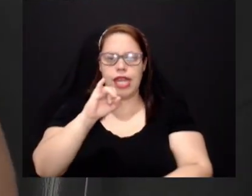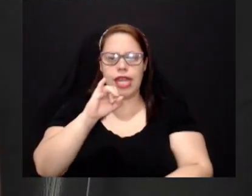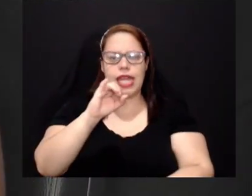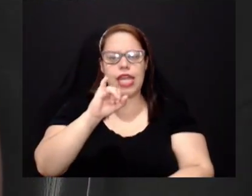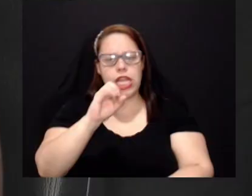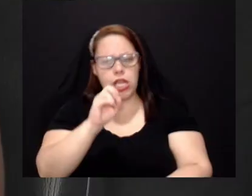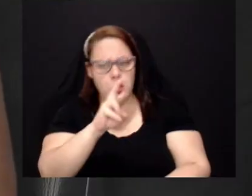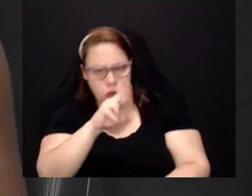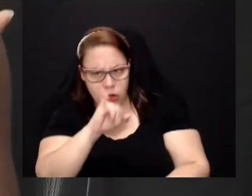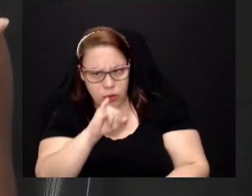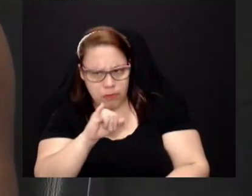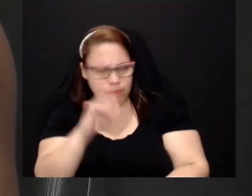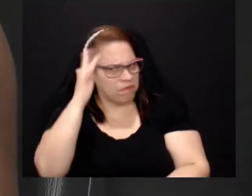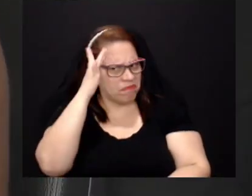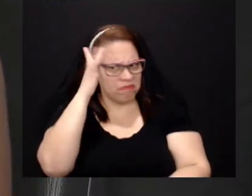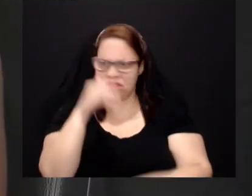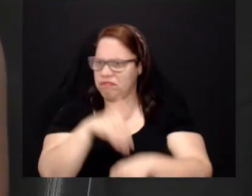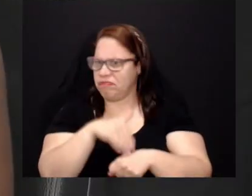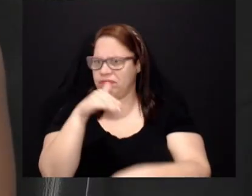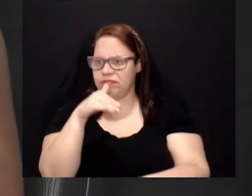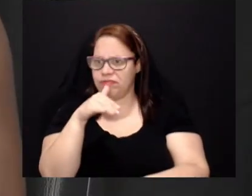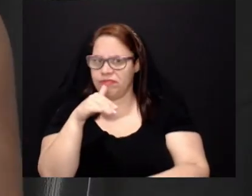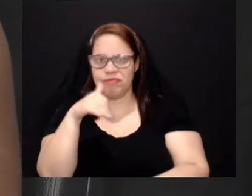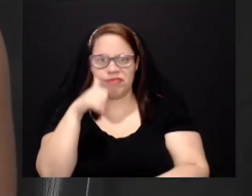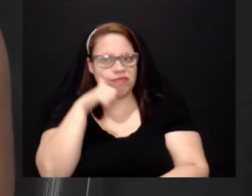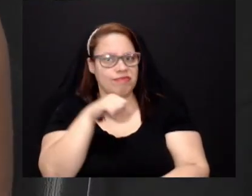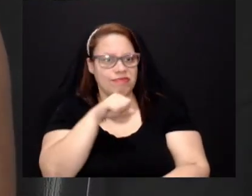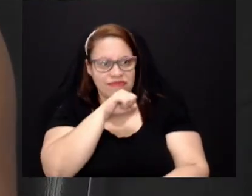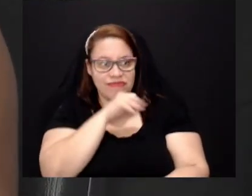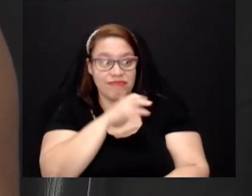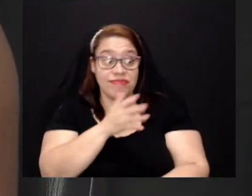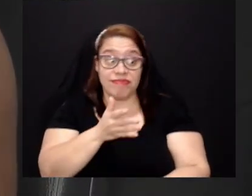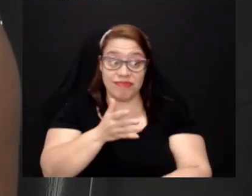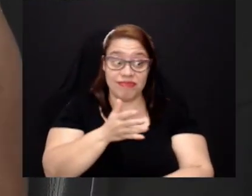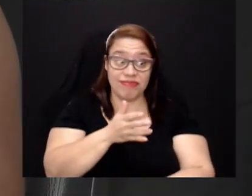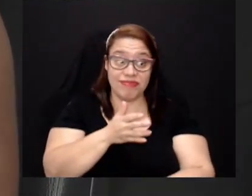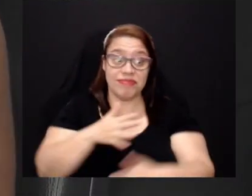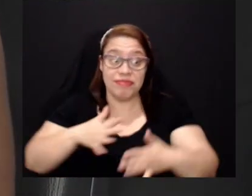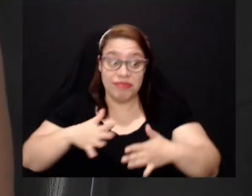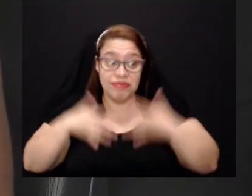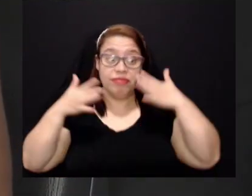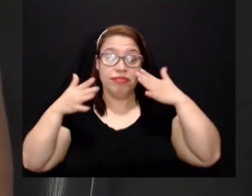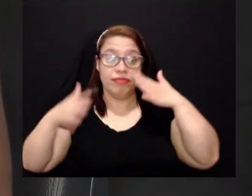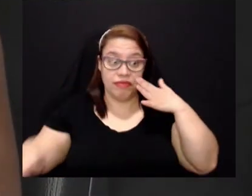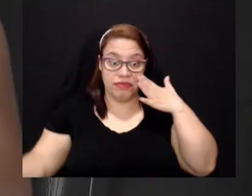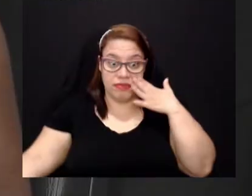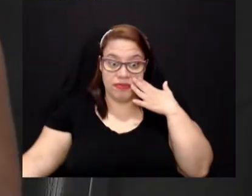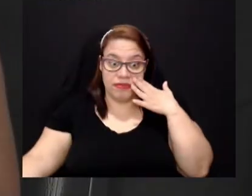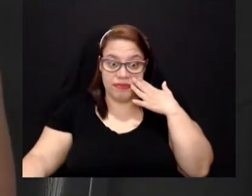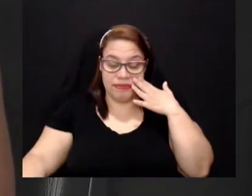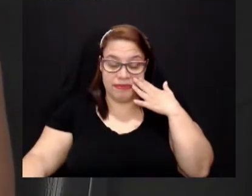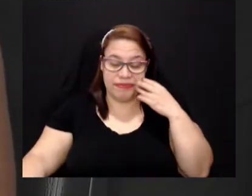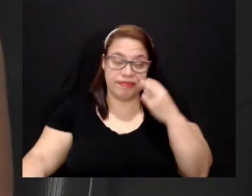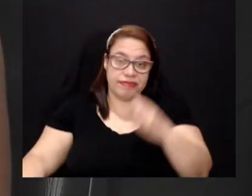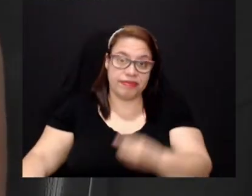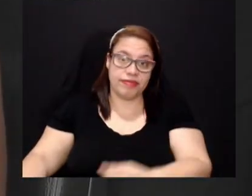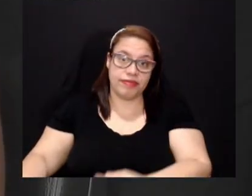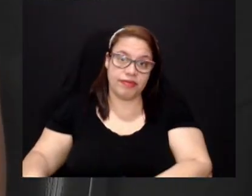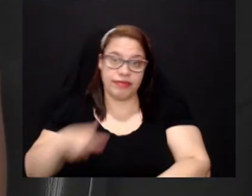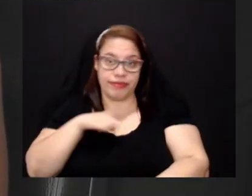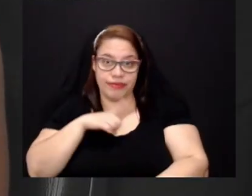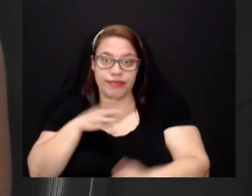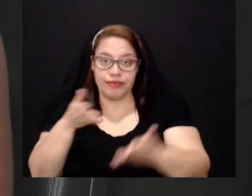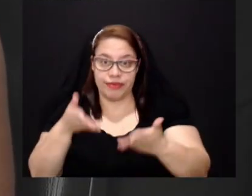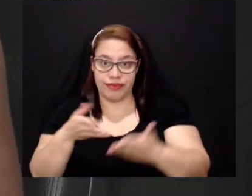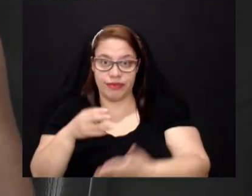mais, me imaginava mais mãe, foi um grande susto. Mas ela está aí há 9 anos